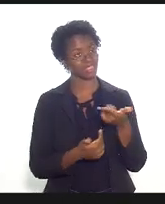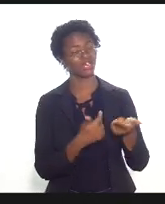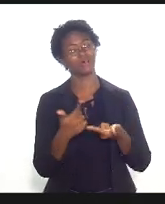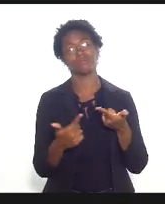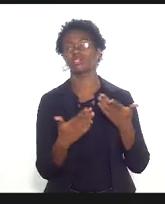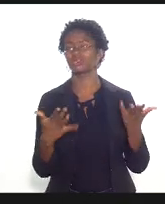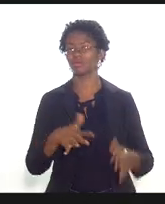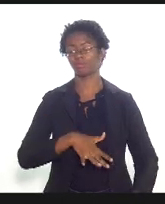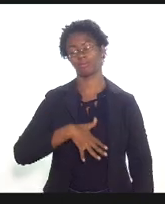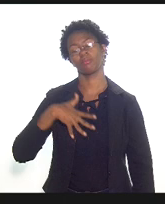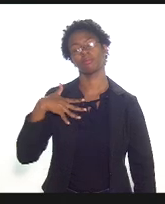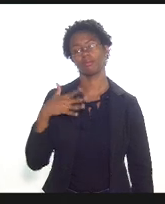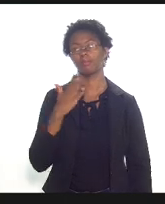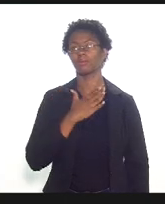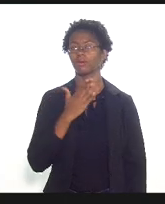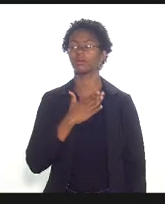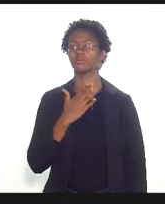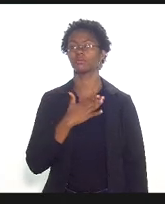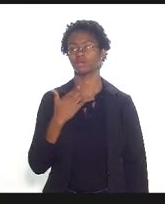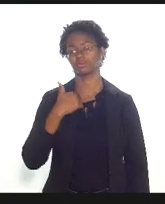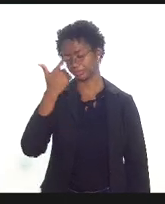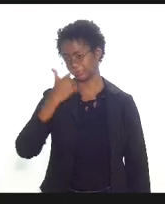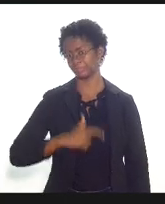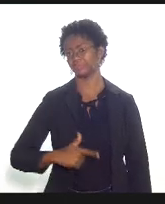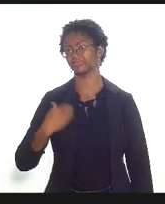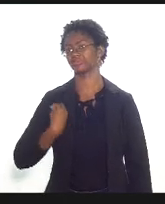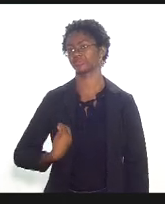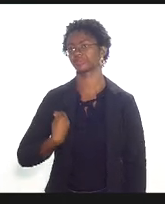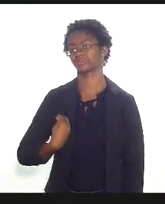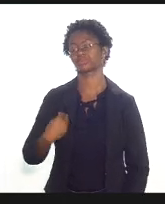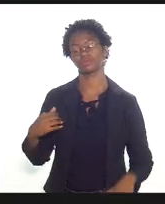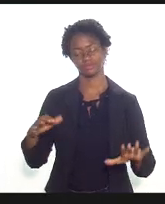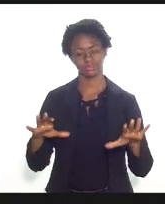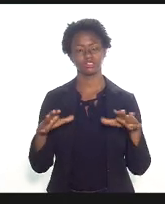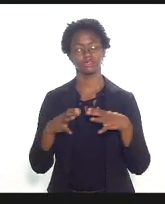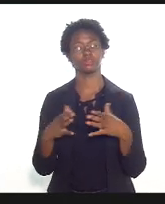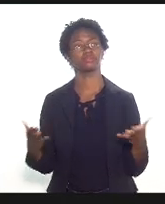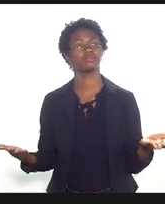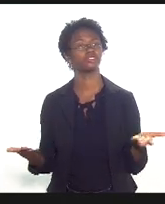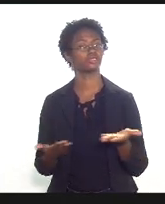honra para mim estar fazendo parte dessa comissão,